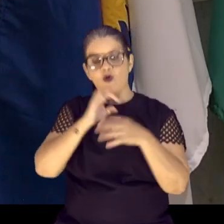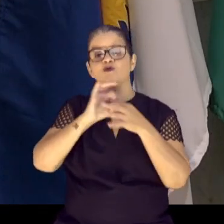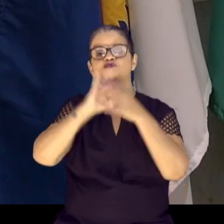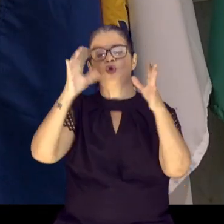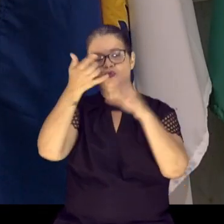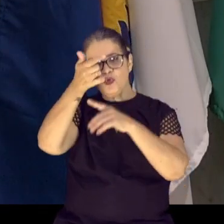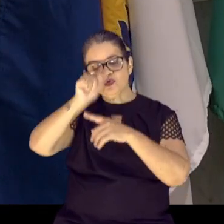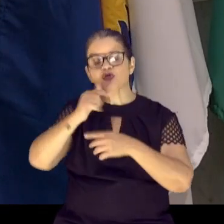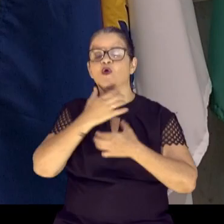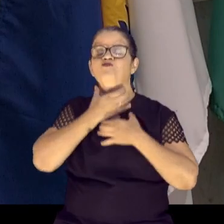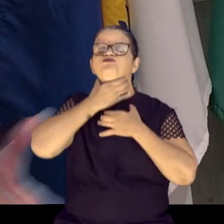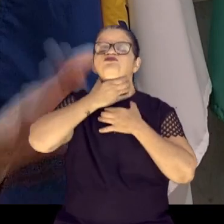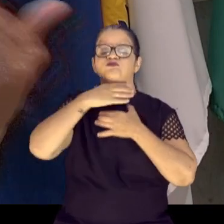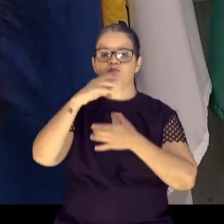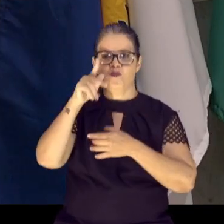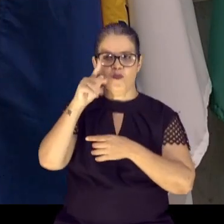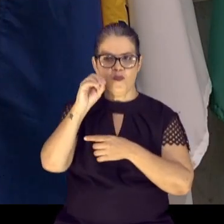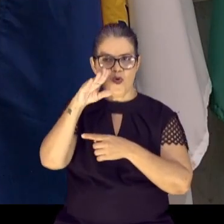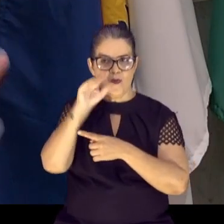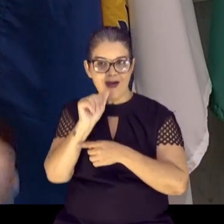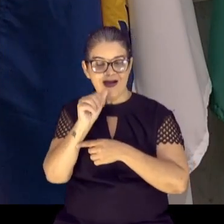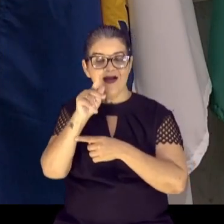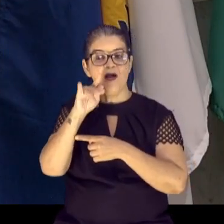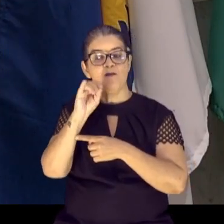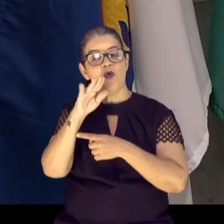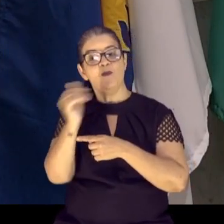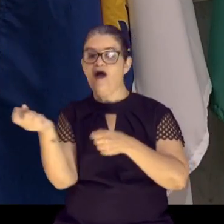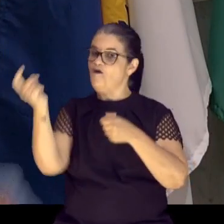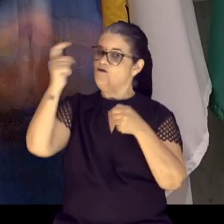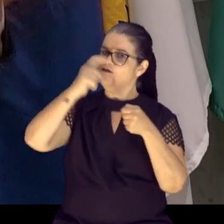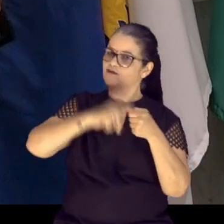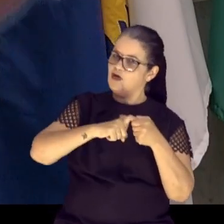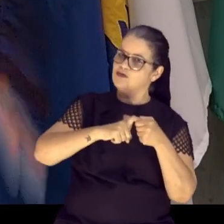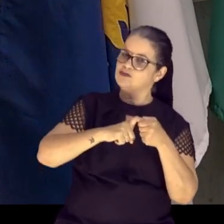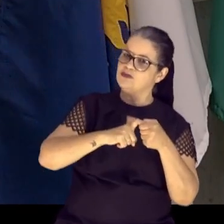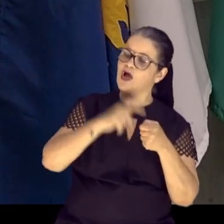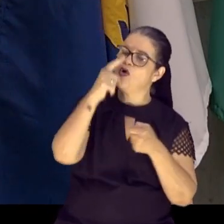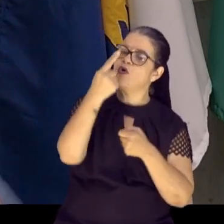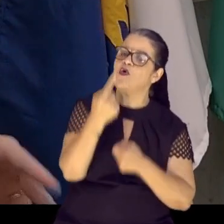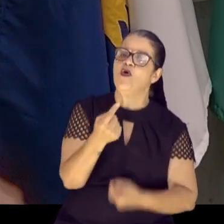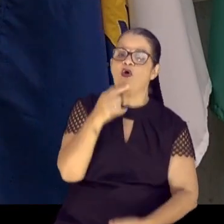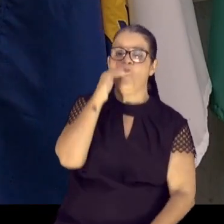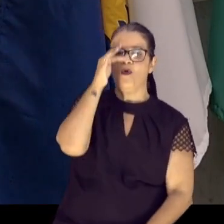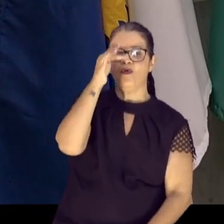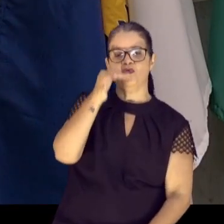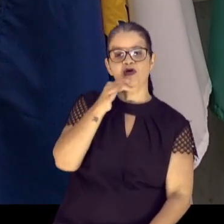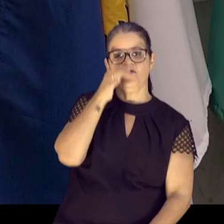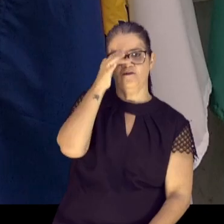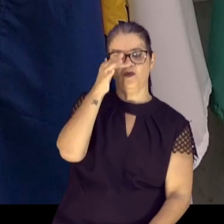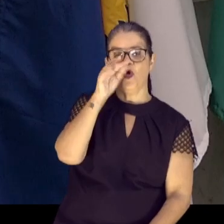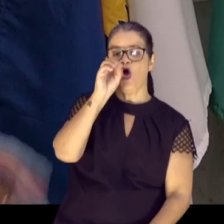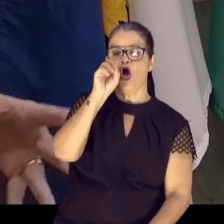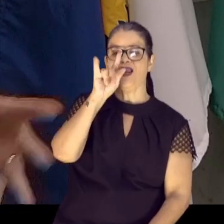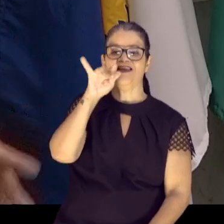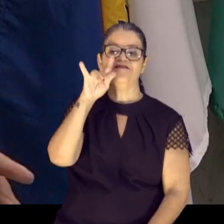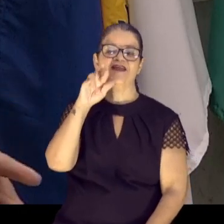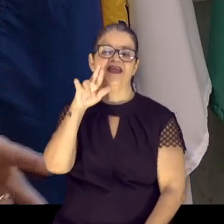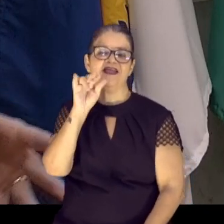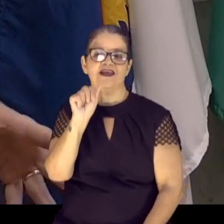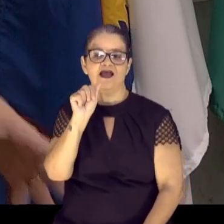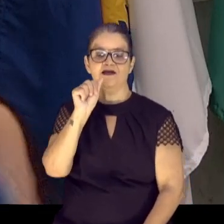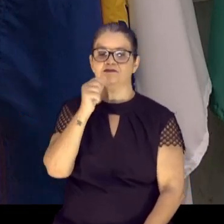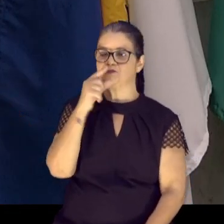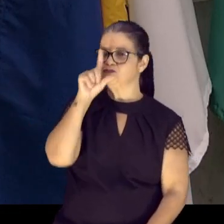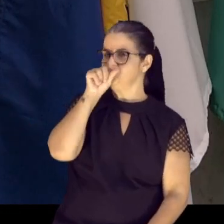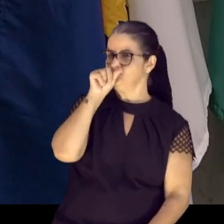pomba de novo. E a pomba volta para Noé com um ramo de oliveira na boca,